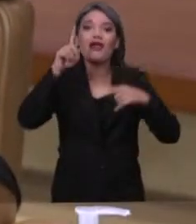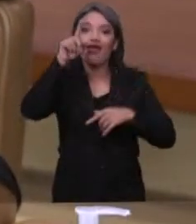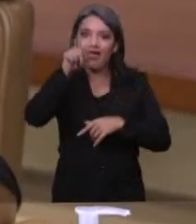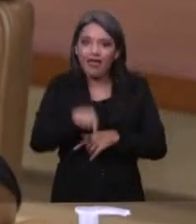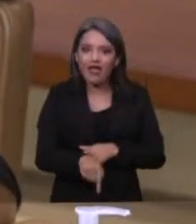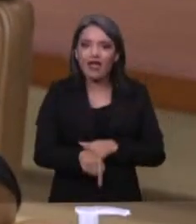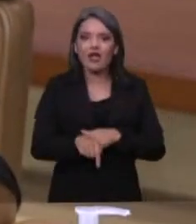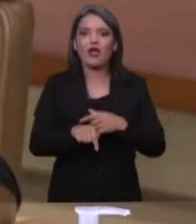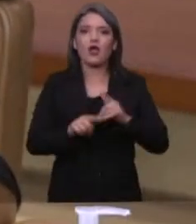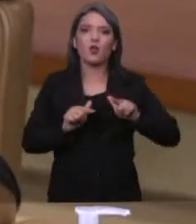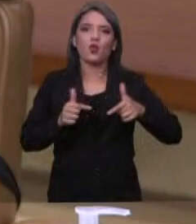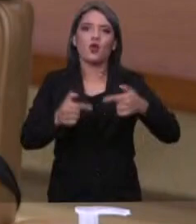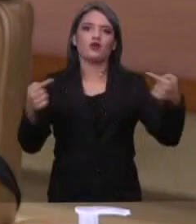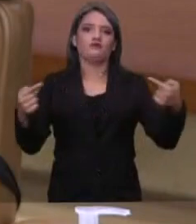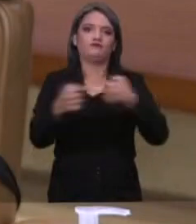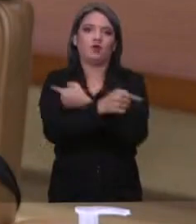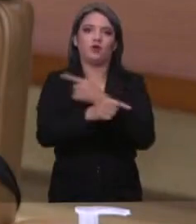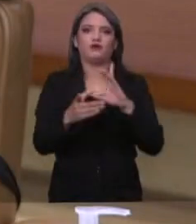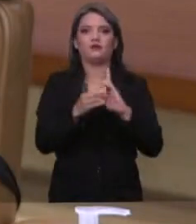antidemocrático.